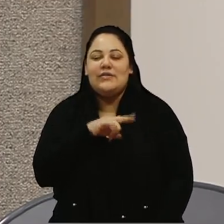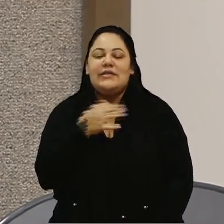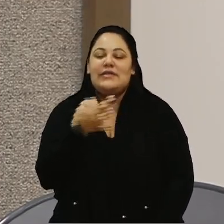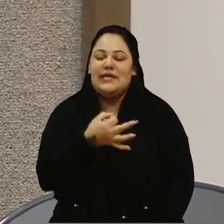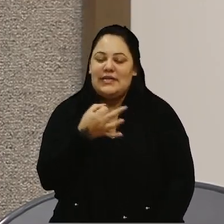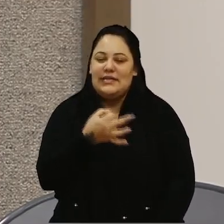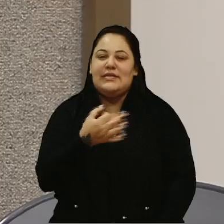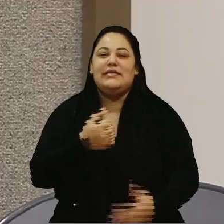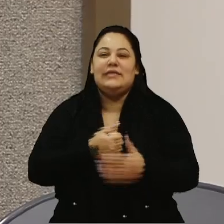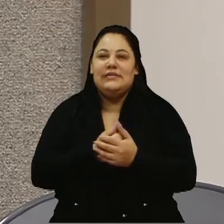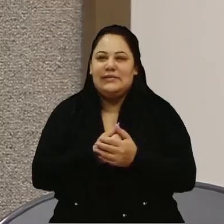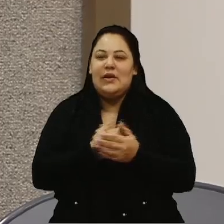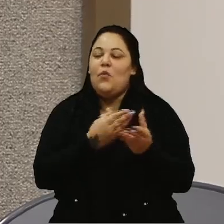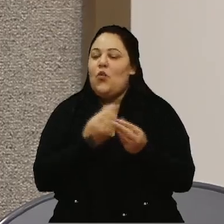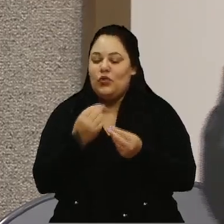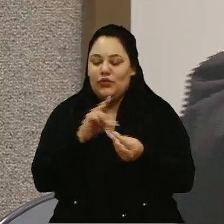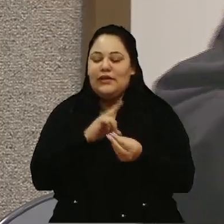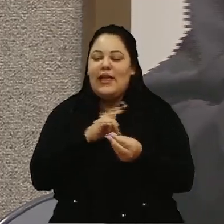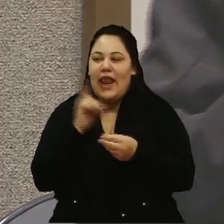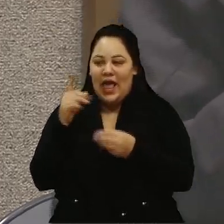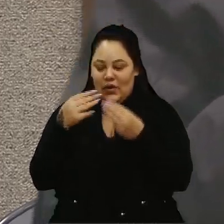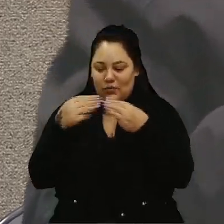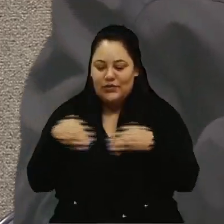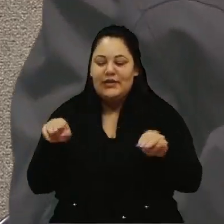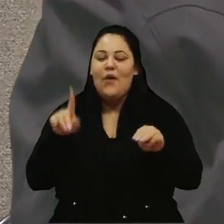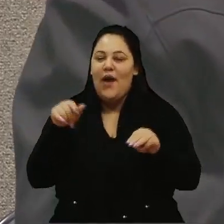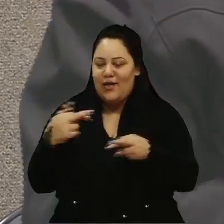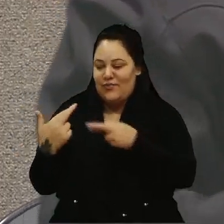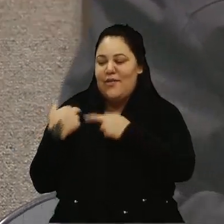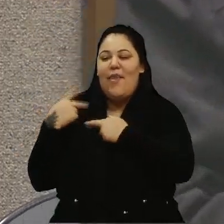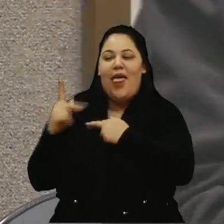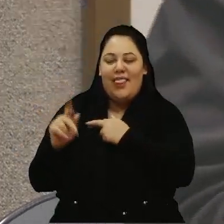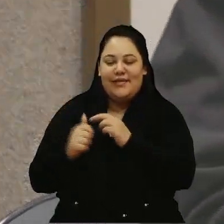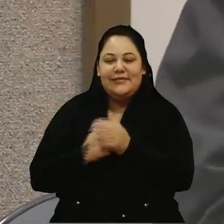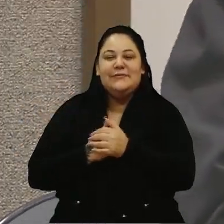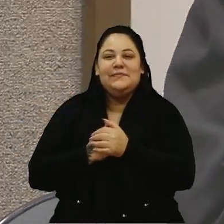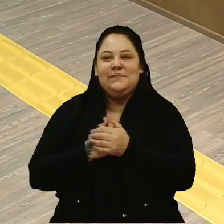muito do que está lá se deve a ele. Era isso, senhor presidente. Muito obrigado. Obrigado. Com a palavra,